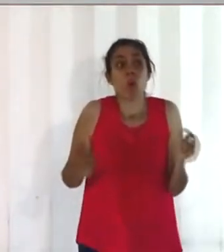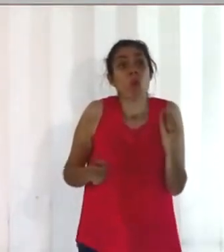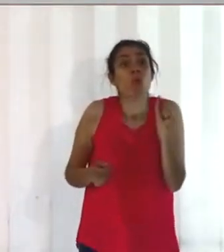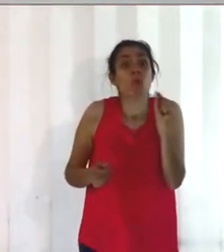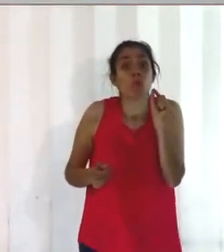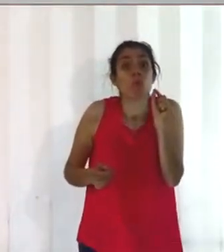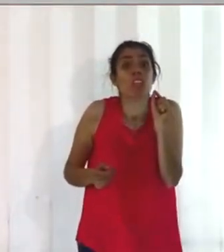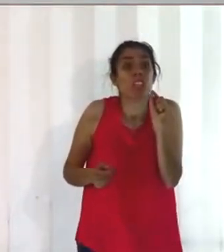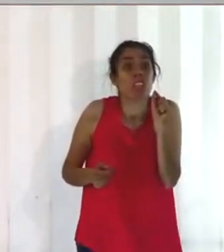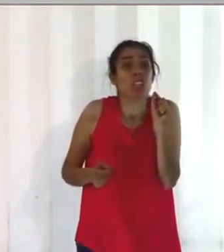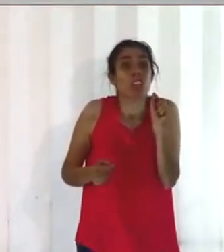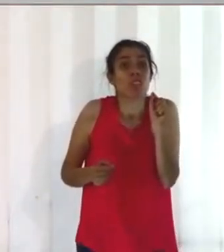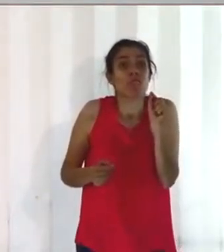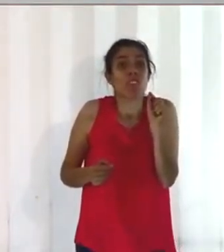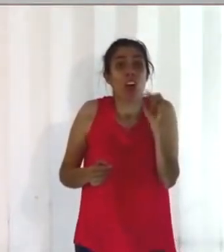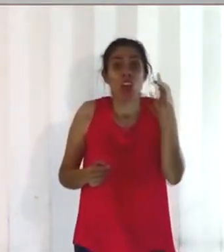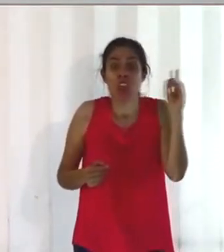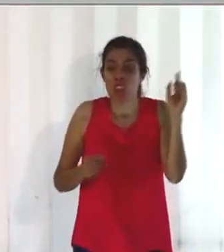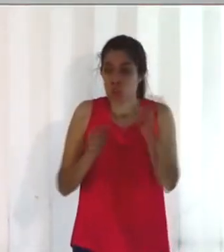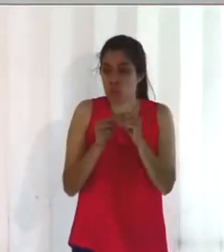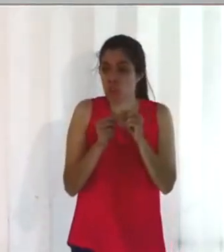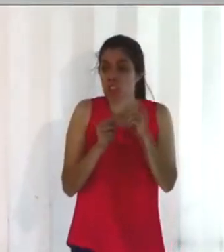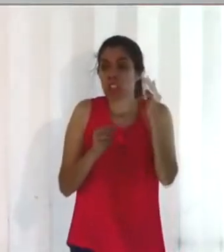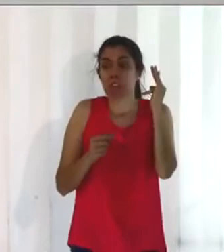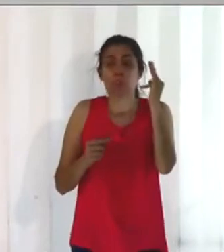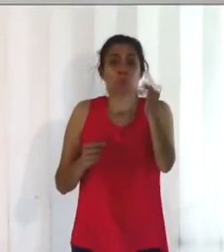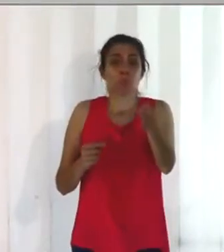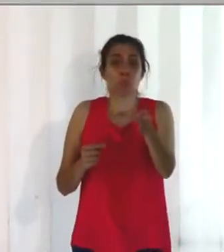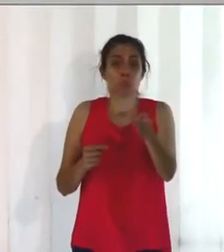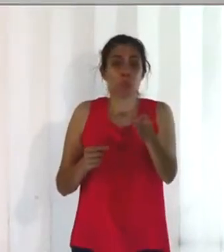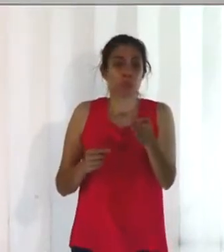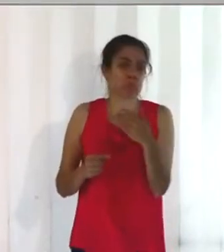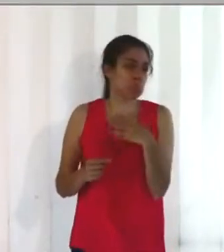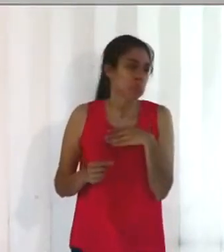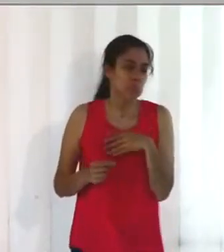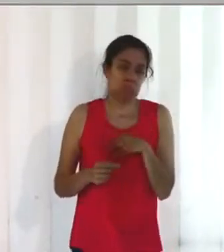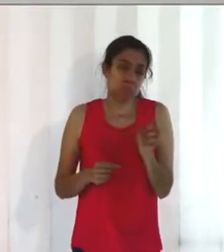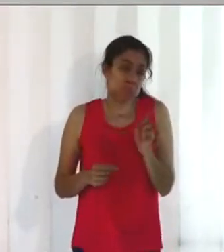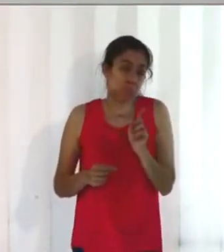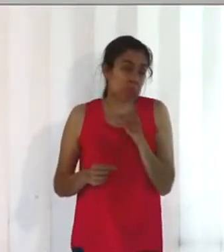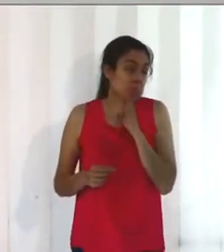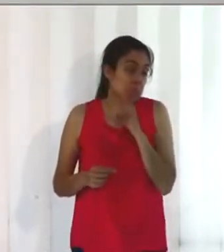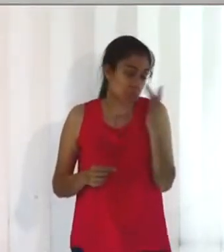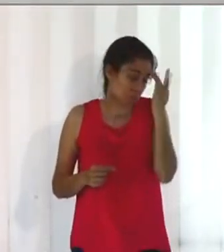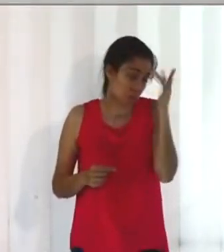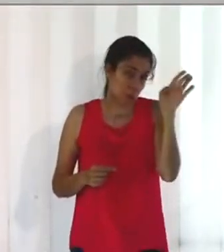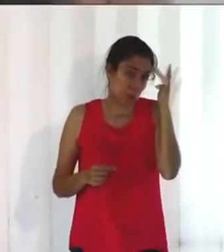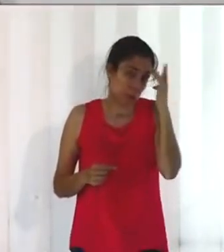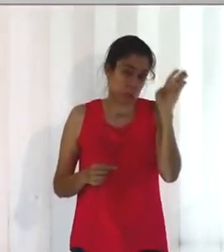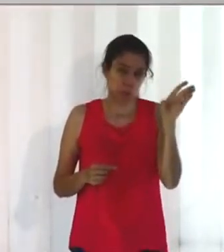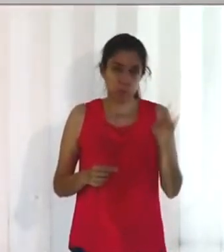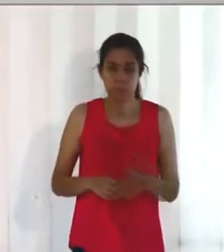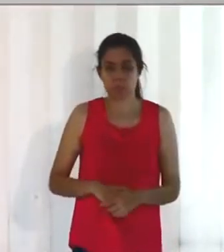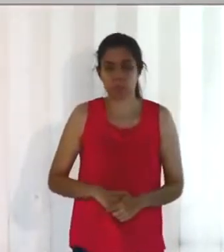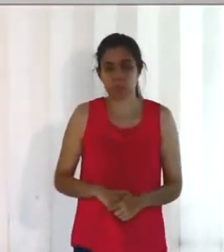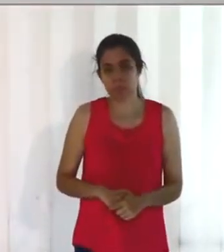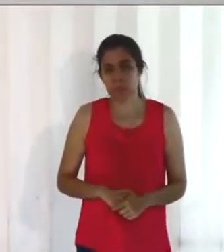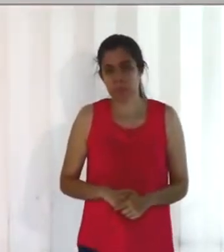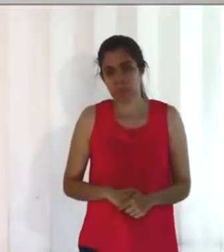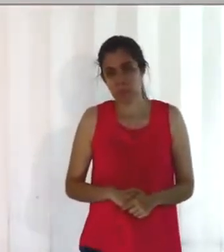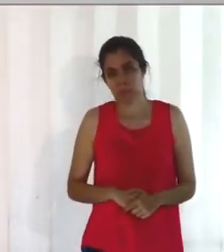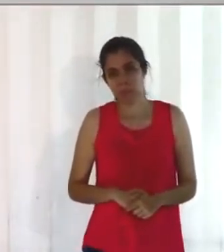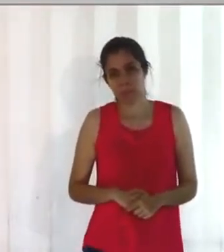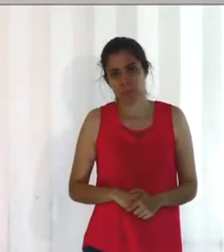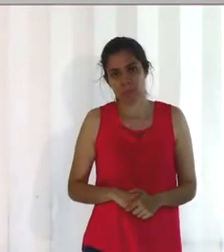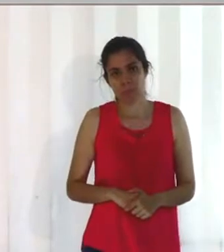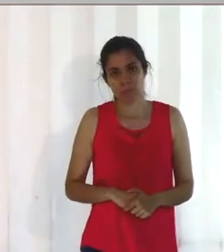que aprender com os atos de Deus. Nos tempos mais antigos, todas as coisas que aconteciam na natureza